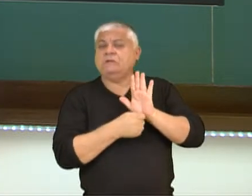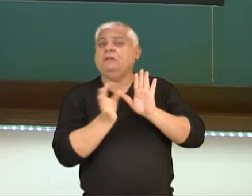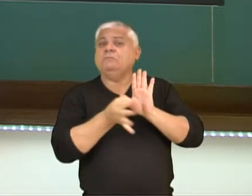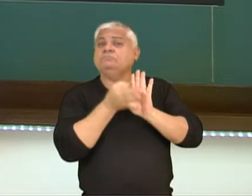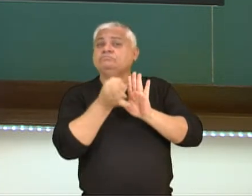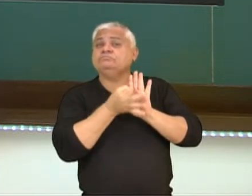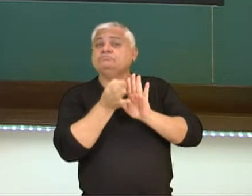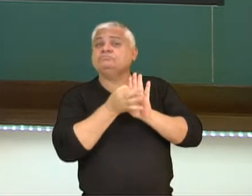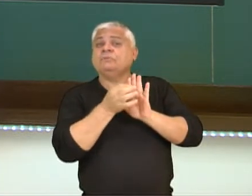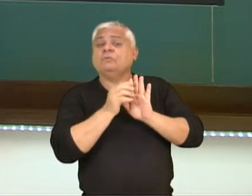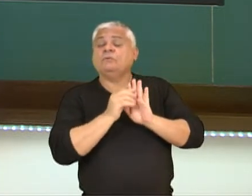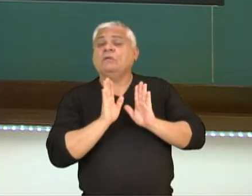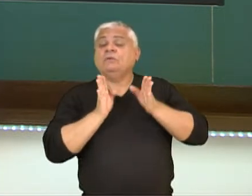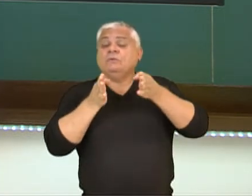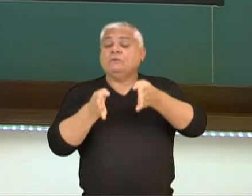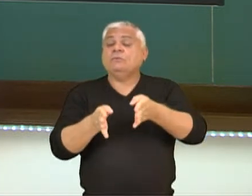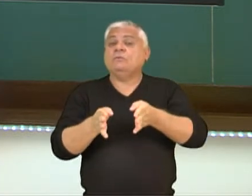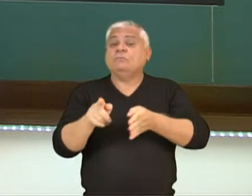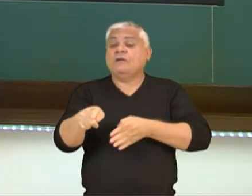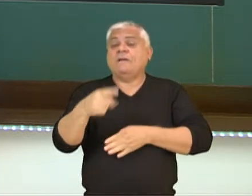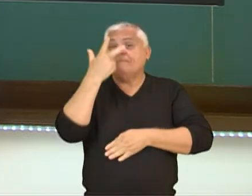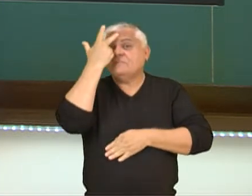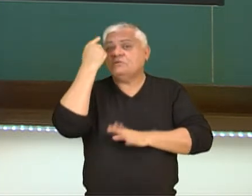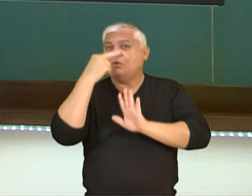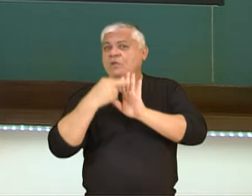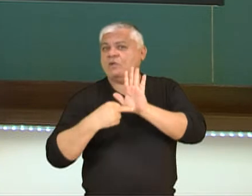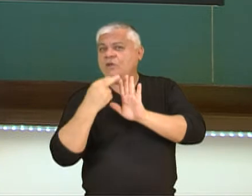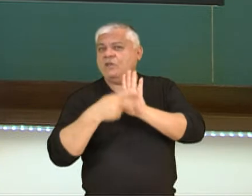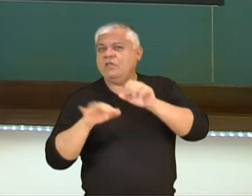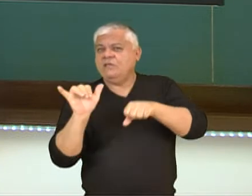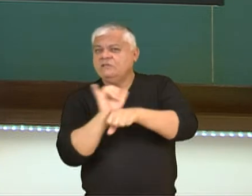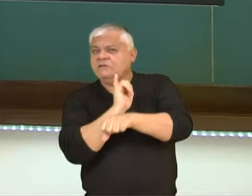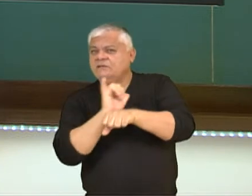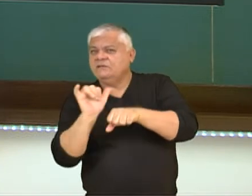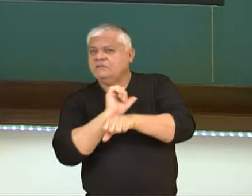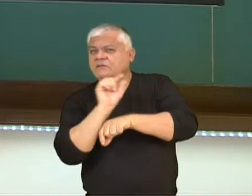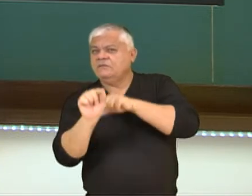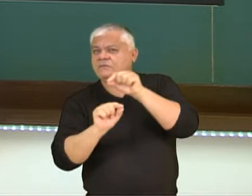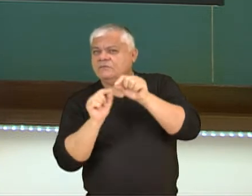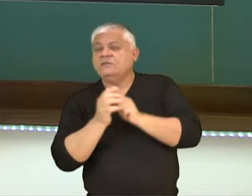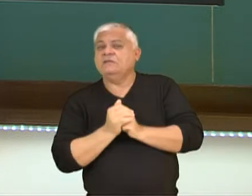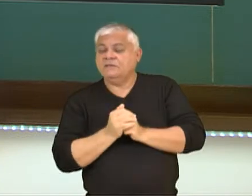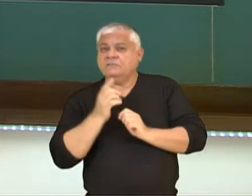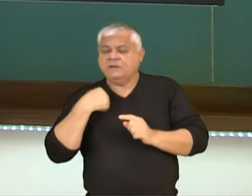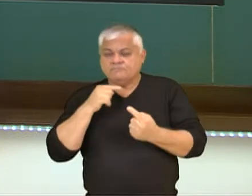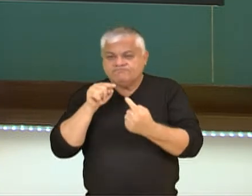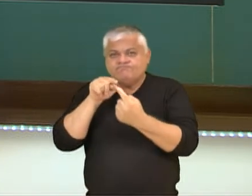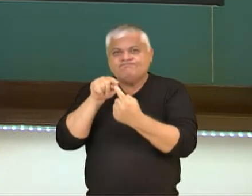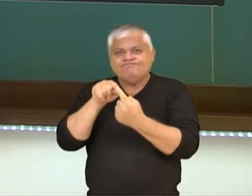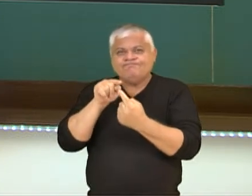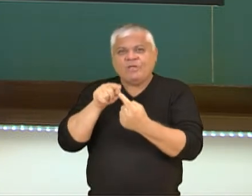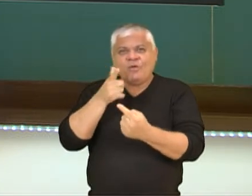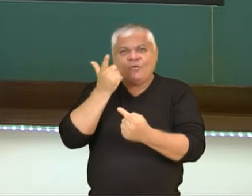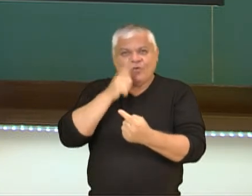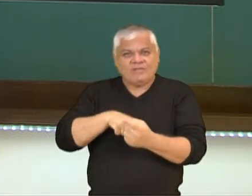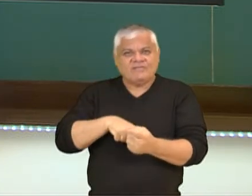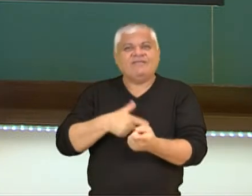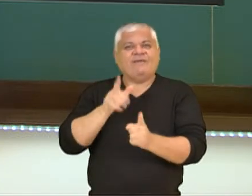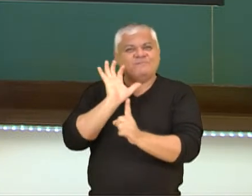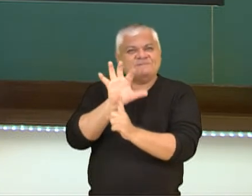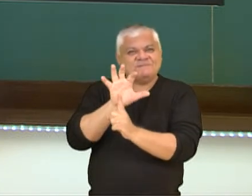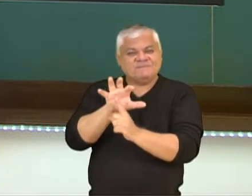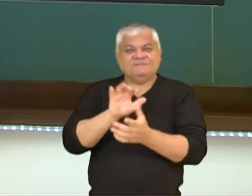ao leitor. Quais são as expressões utilizadas estrategicamente pelo autor para atingir esse objetivo de